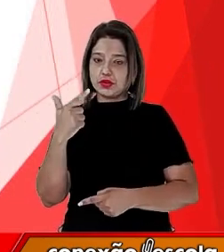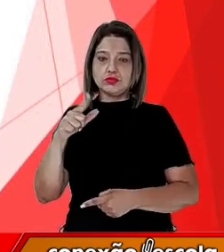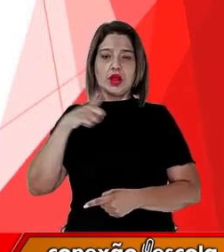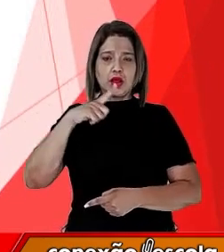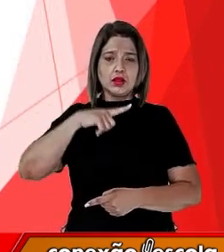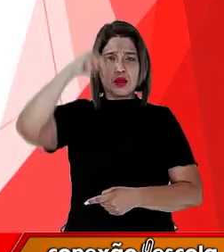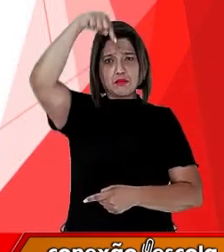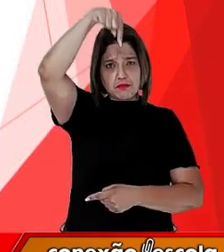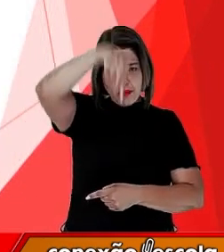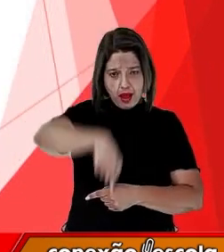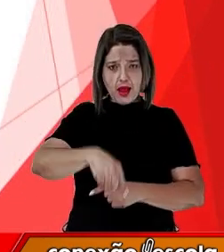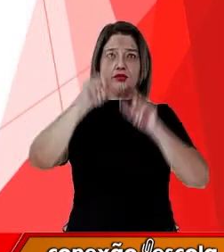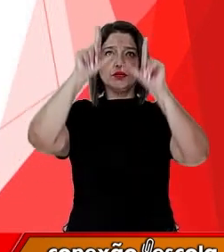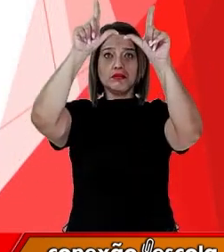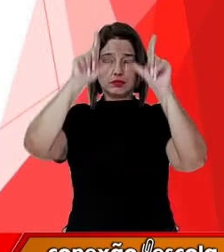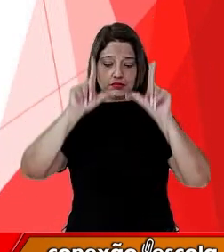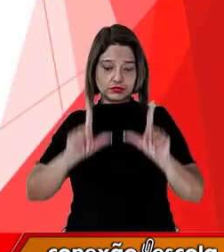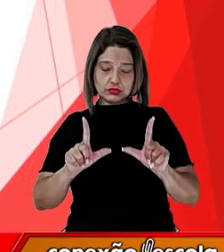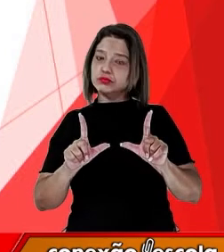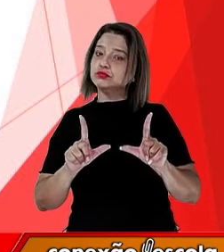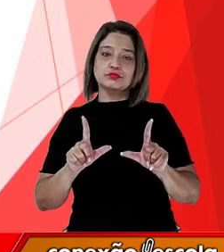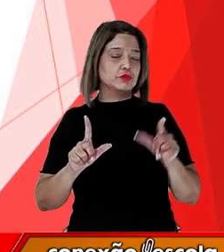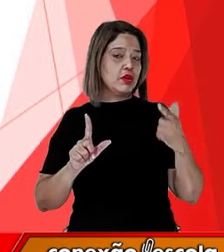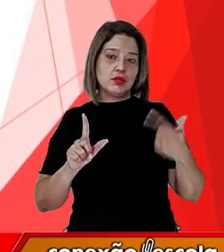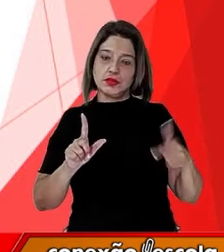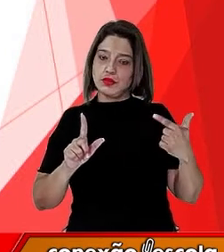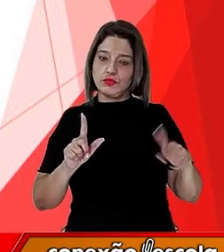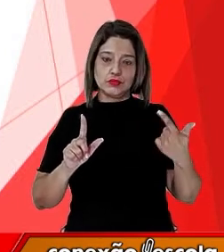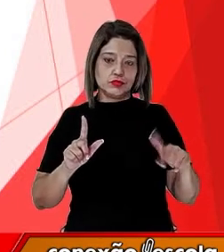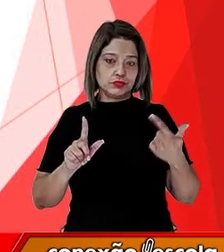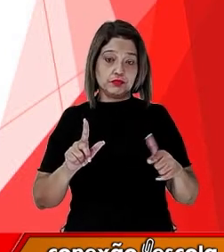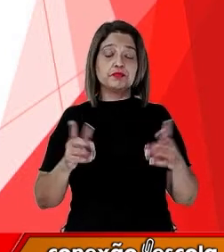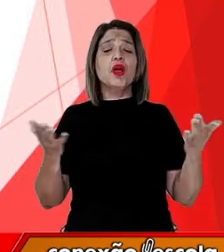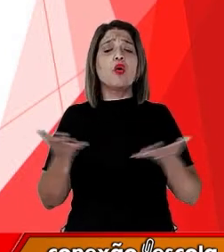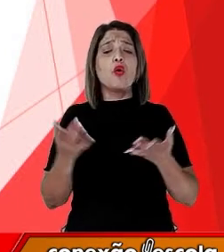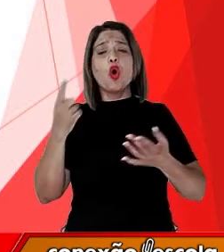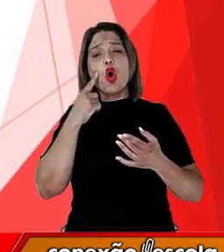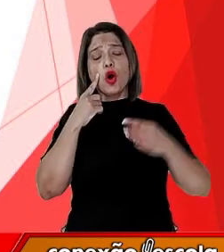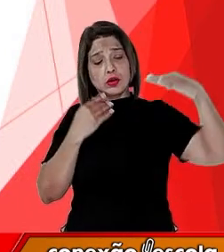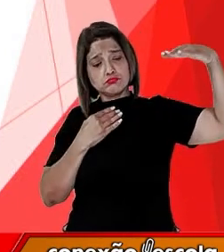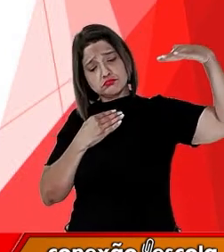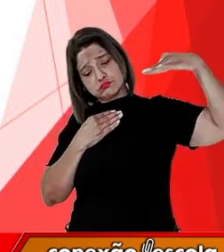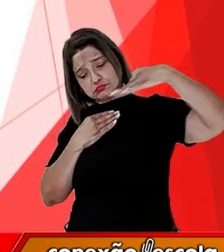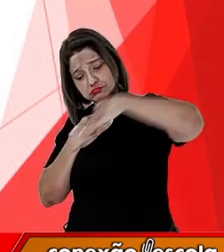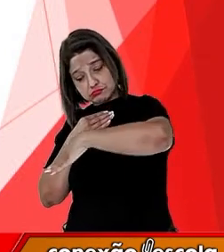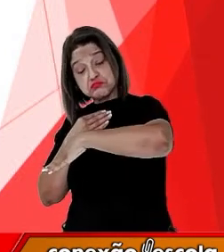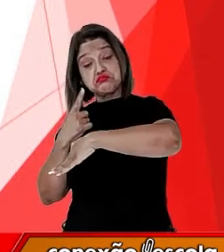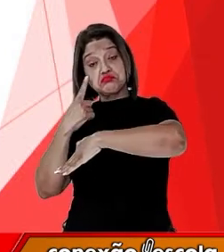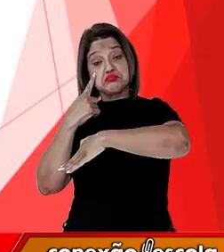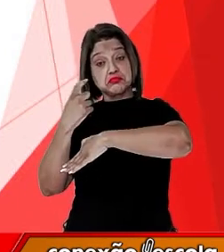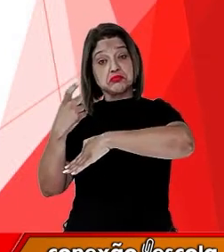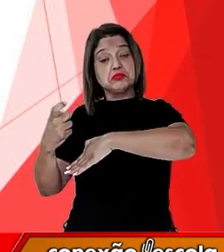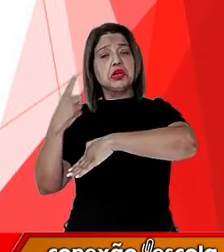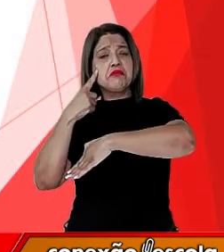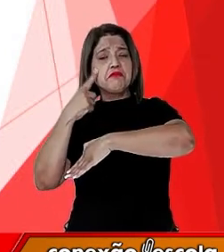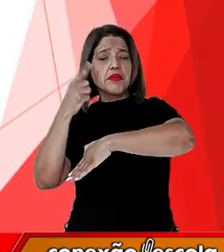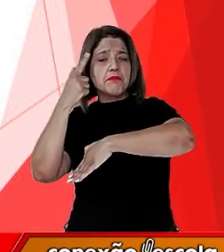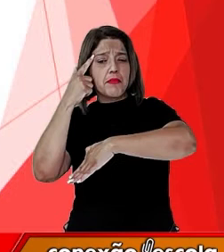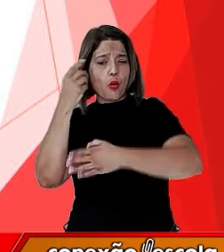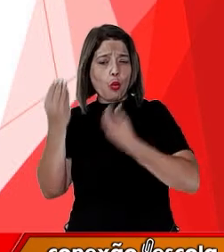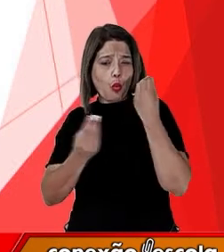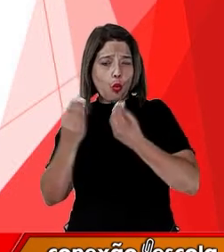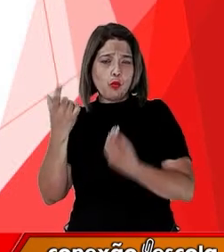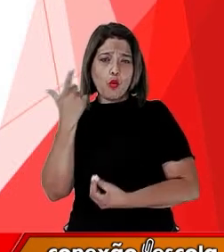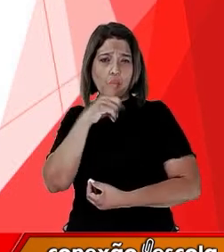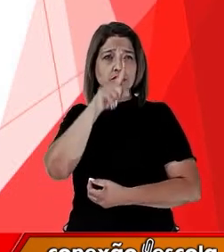baixo, uma abaixo da outra. Então, também esse vetor também não serve. Esse vetor aqui é um vetor interessante da gente pensar, porque essa figura